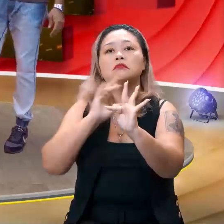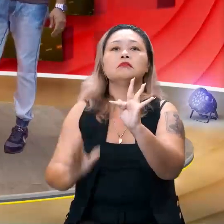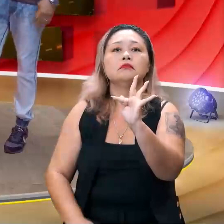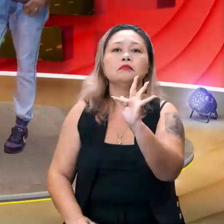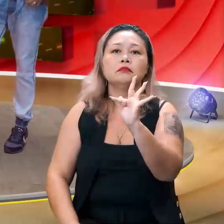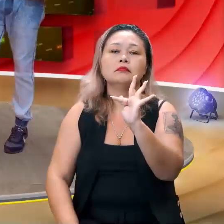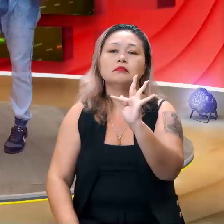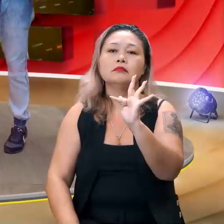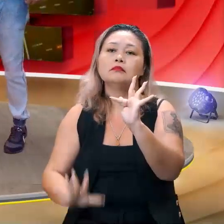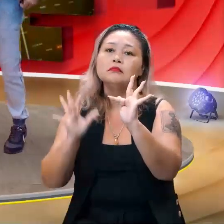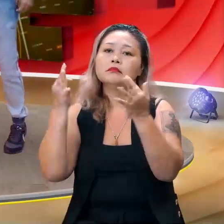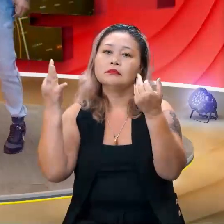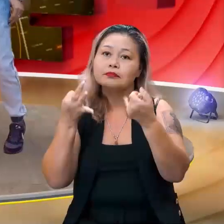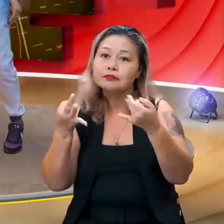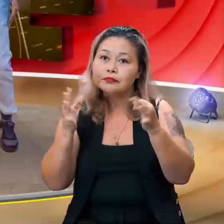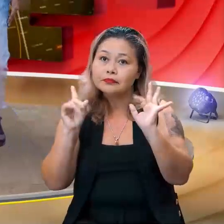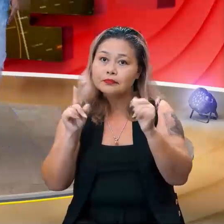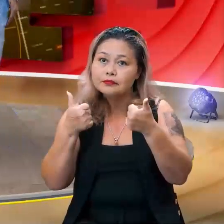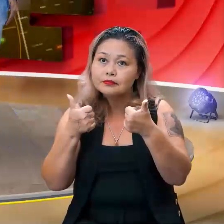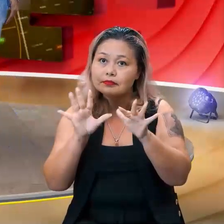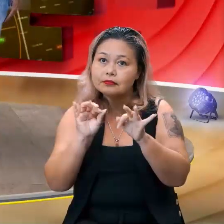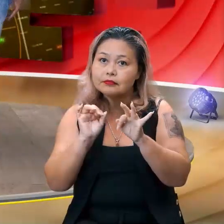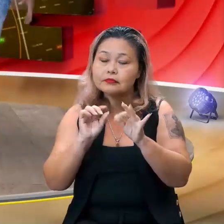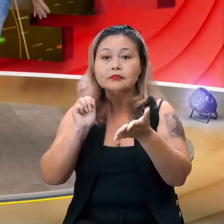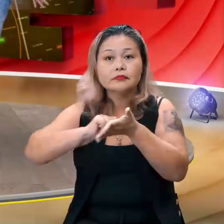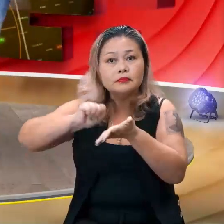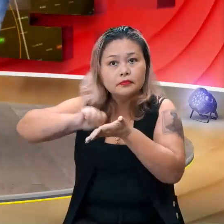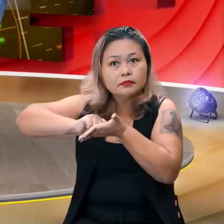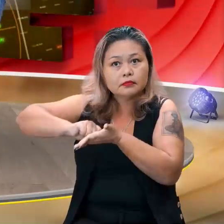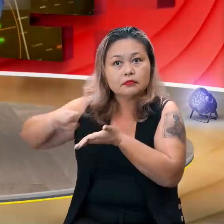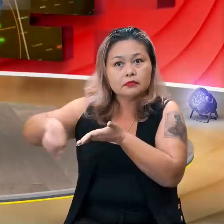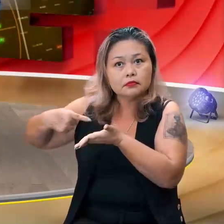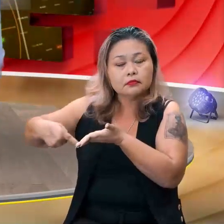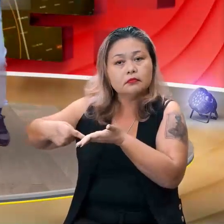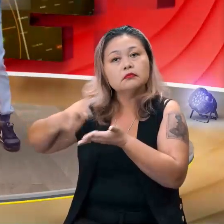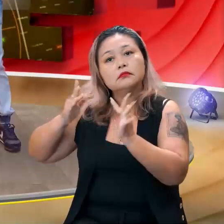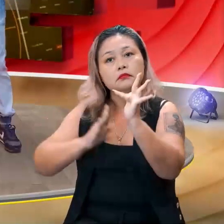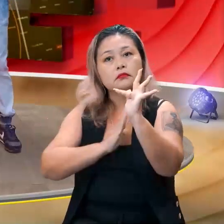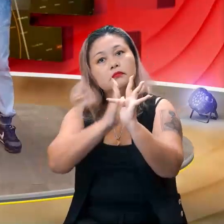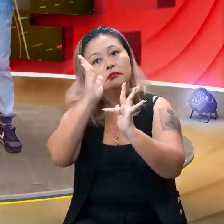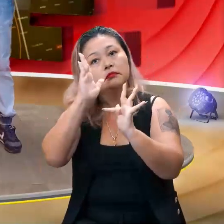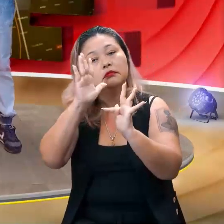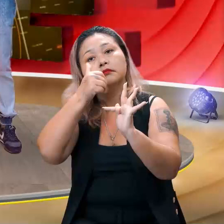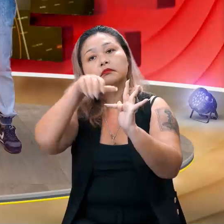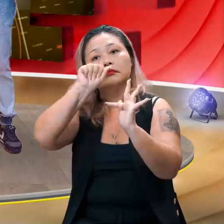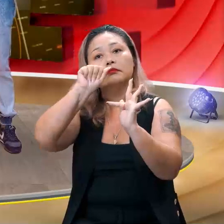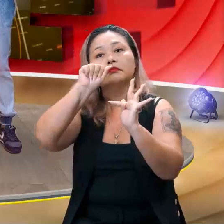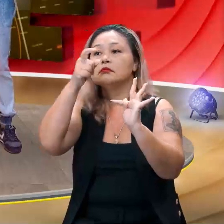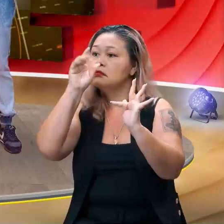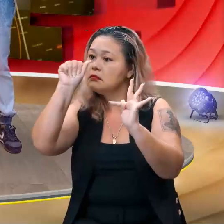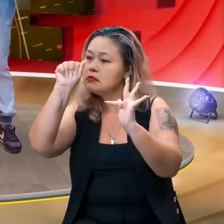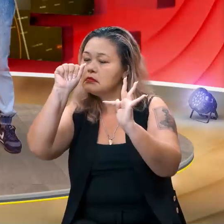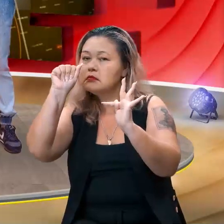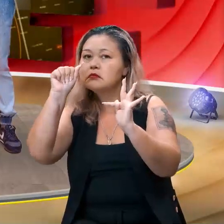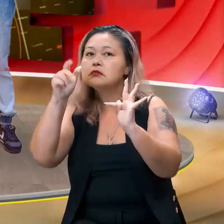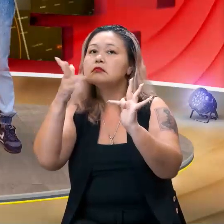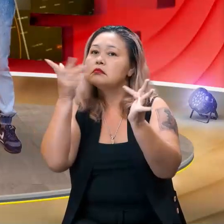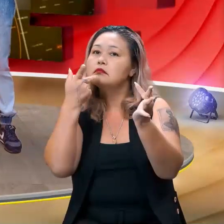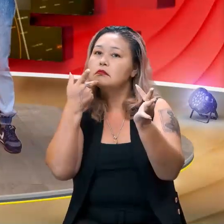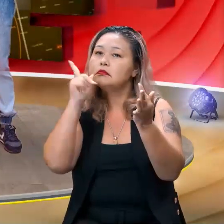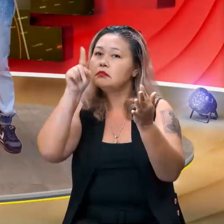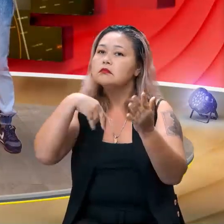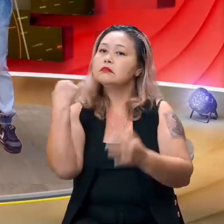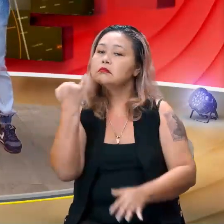lá. Perfeito. Beleza? Beleza? Agora então anota no seu mapa mental quando ela é crescente, o A, o Azinho. Por isso que a gente sempre diz que era importante